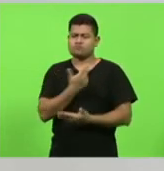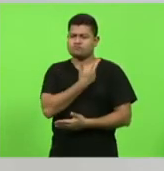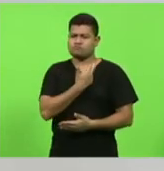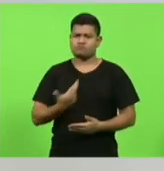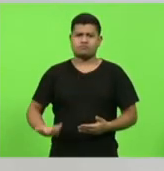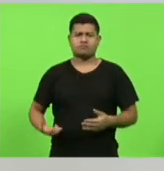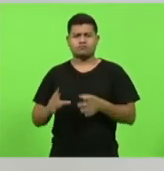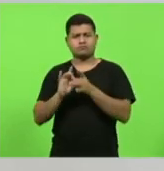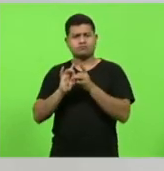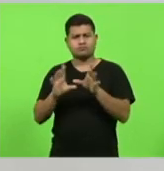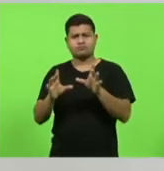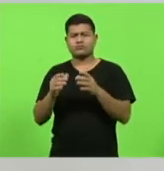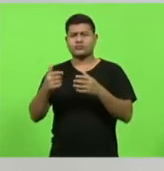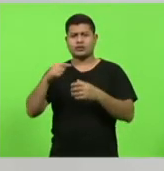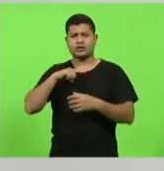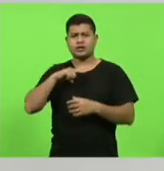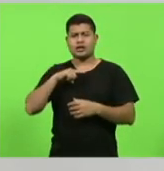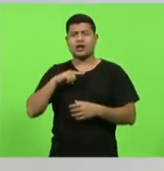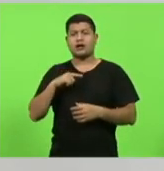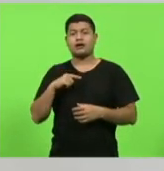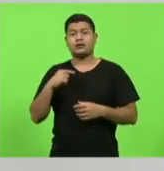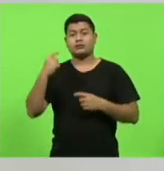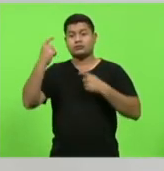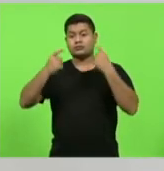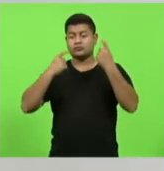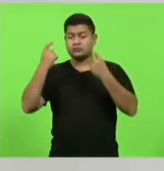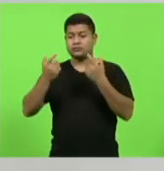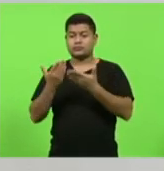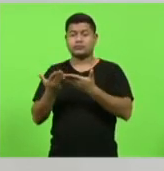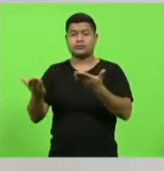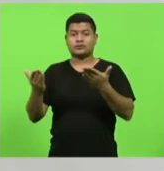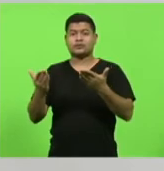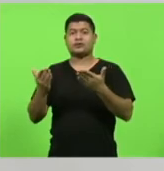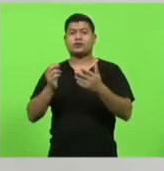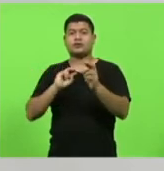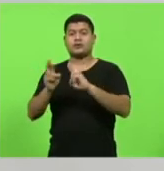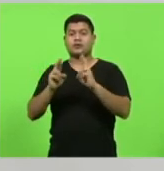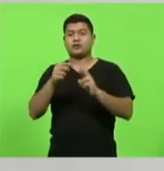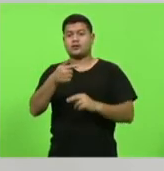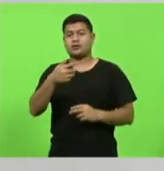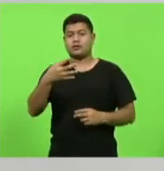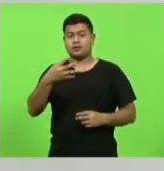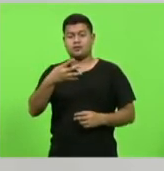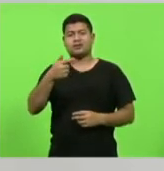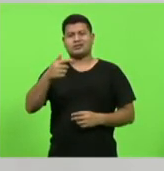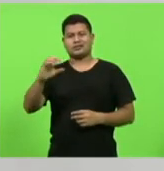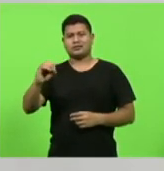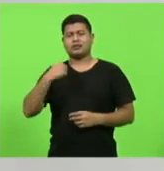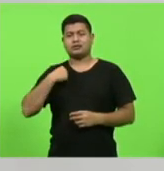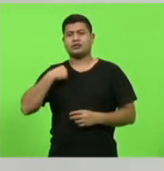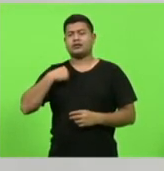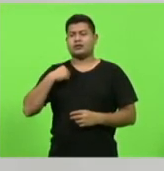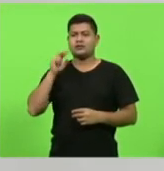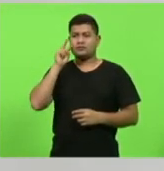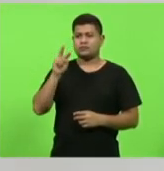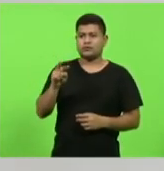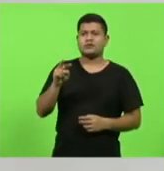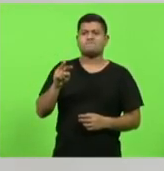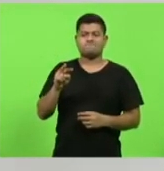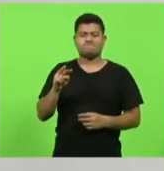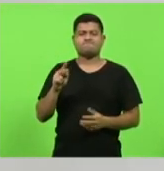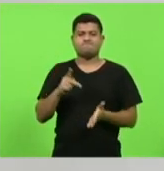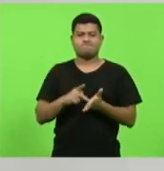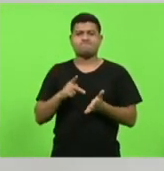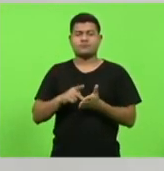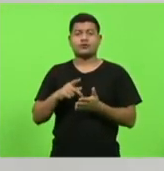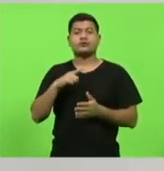preocupada com a obra da 470 e as obras federais, realmente eu fiquei muito feliz, porque eu vi que ali existia, acima de tudo, o